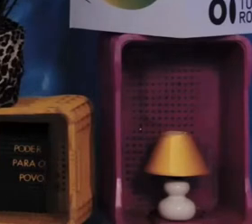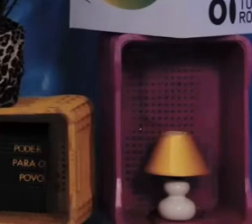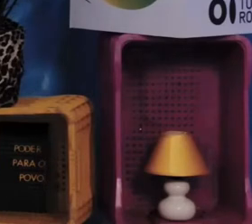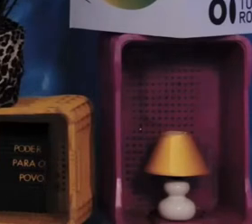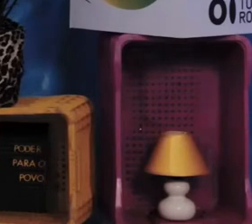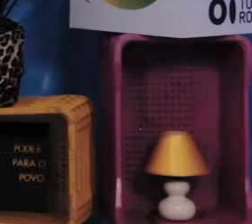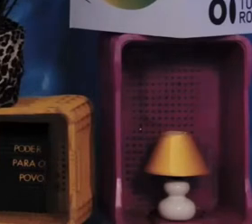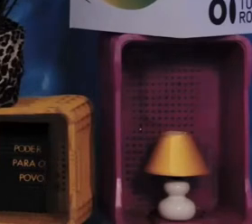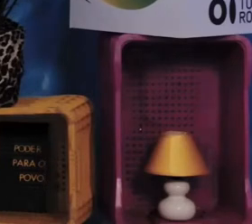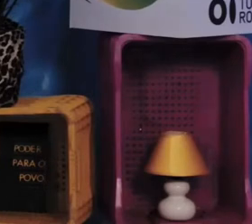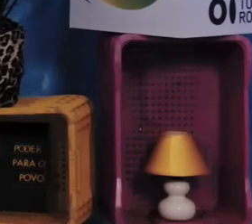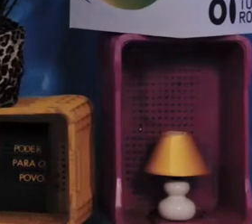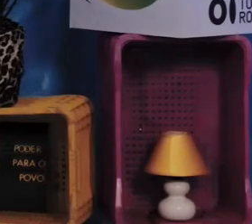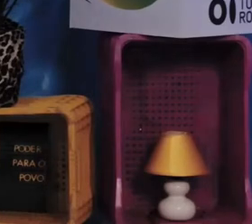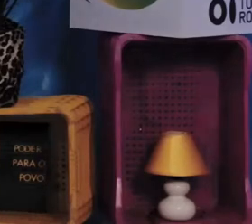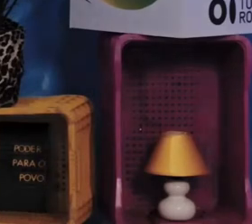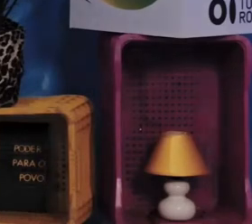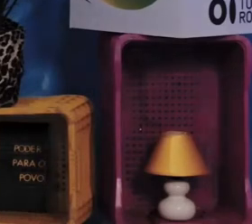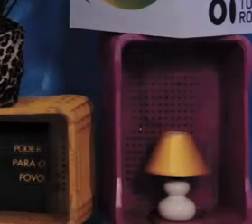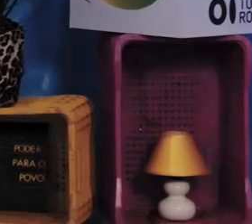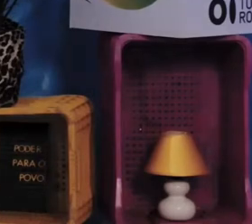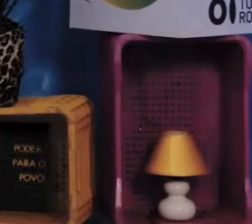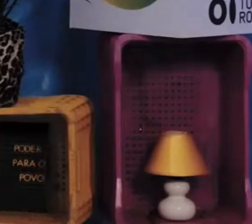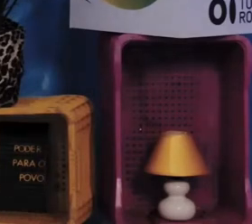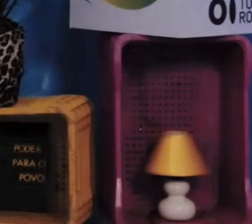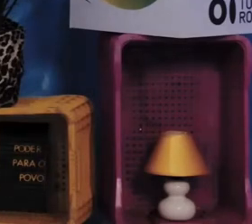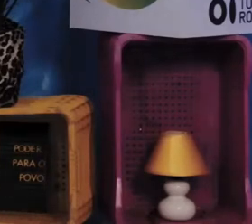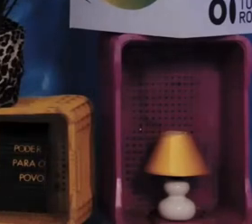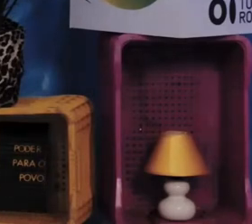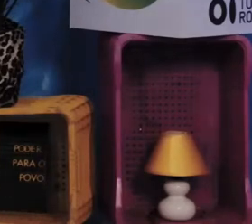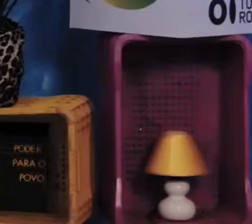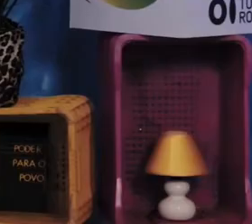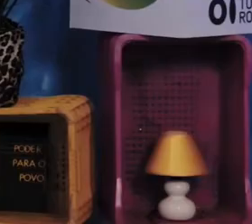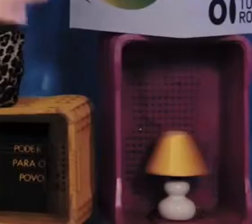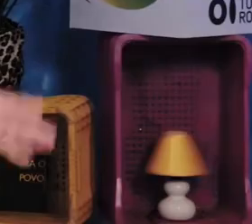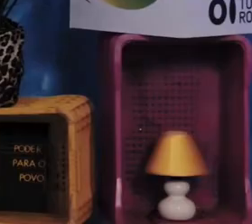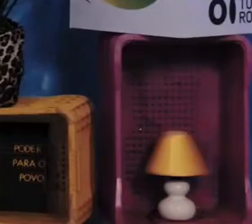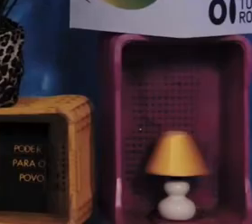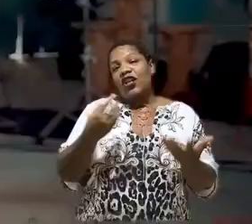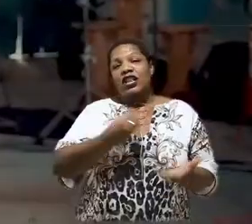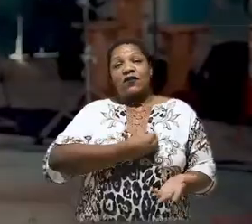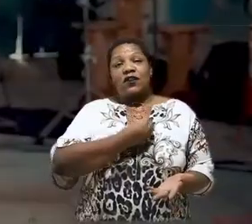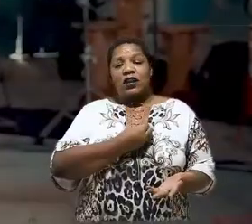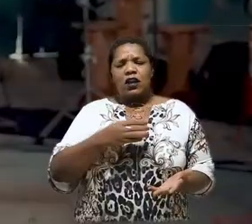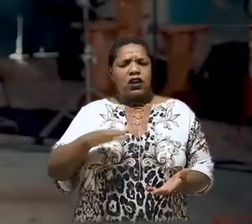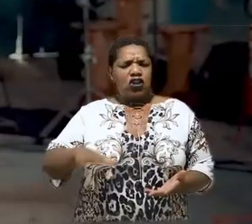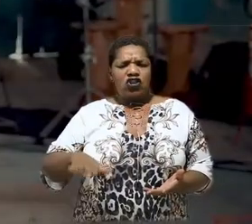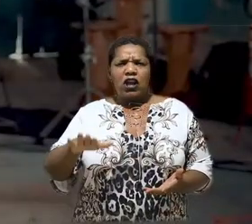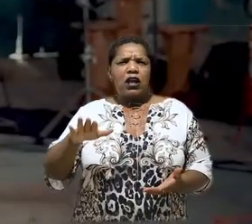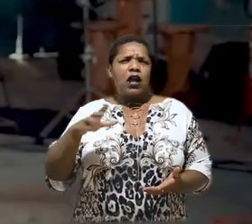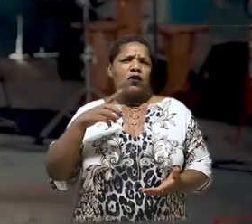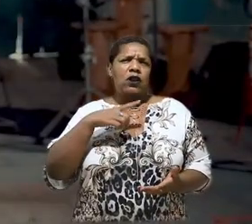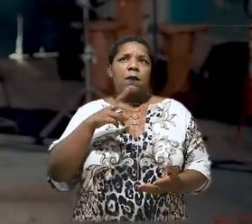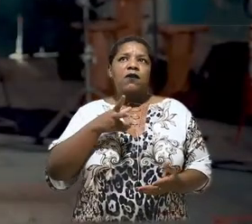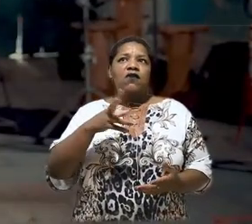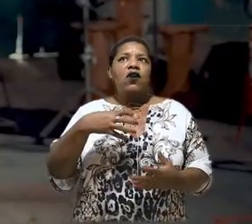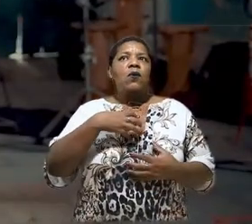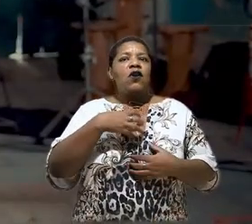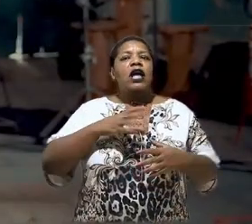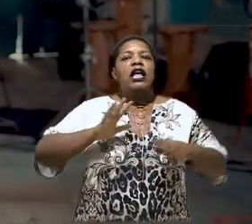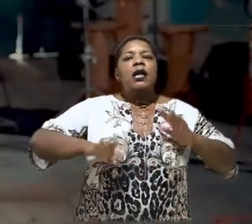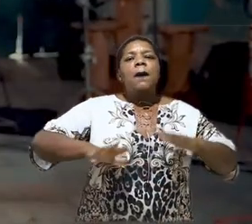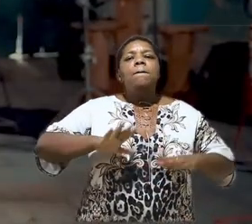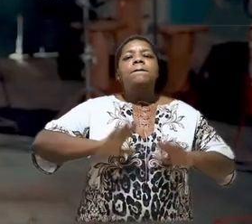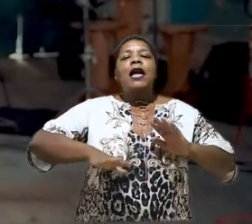potência Global Quais são os seus planos de dominação Mundial que eu gosto de coisa assim a gente que pensa grande desde criança sempre fui fã